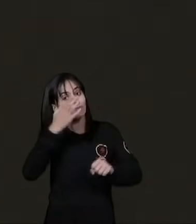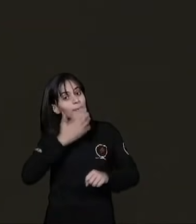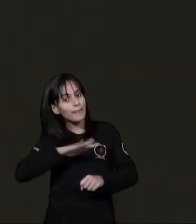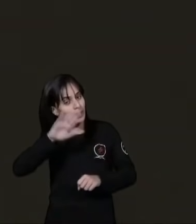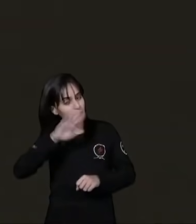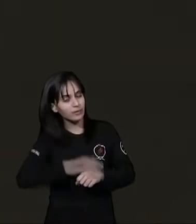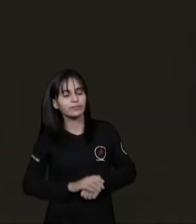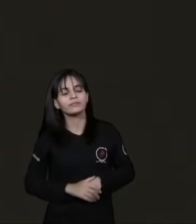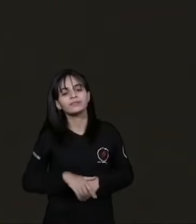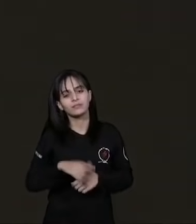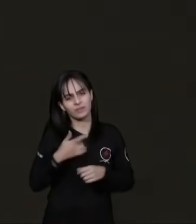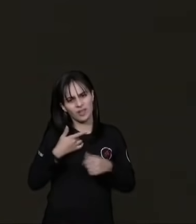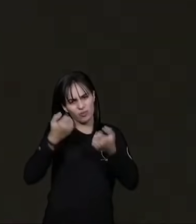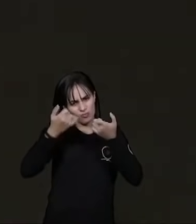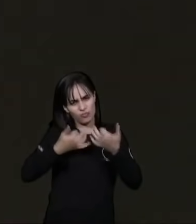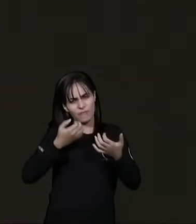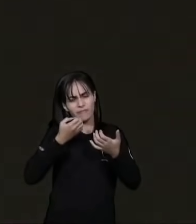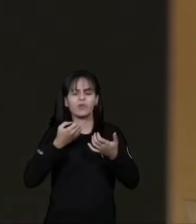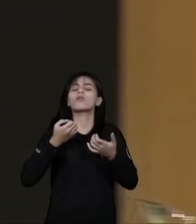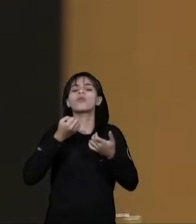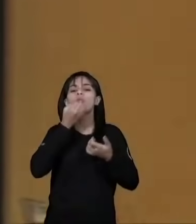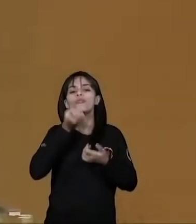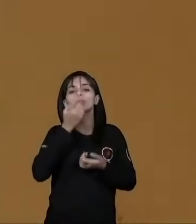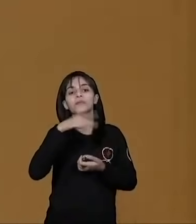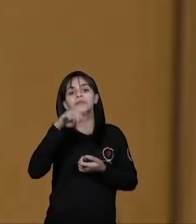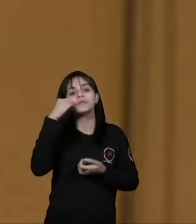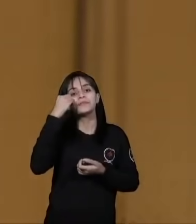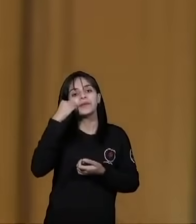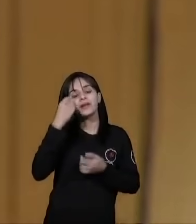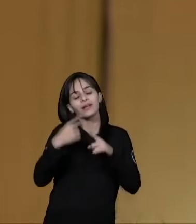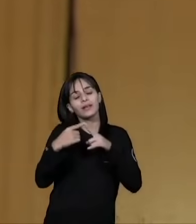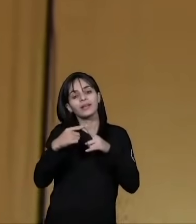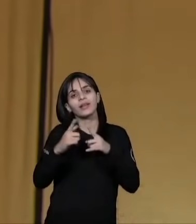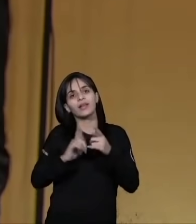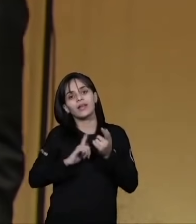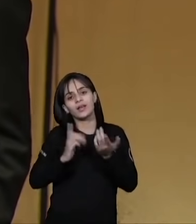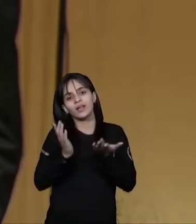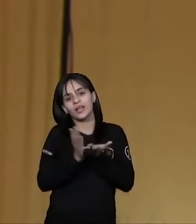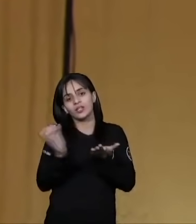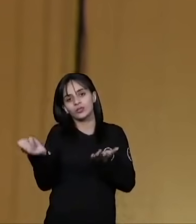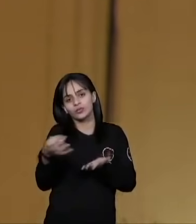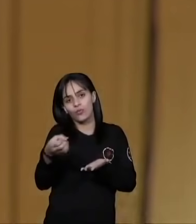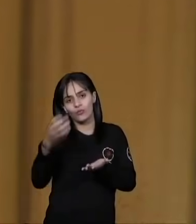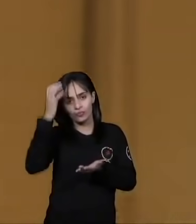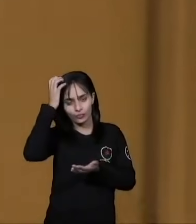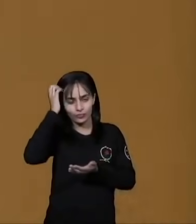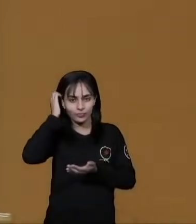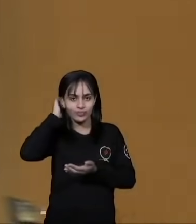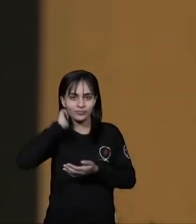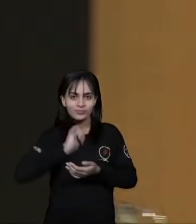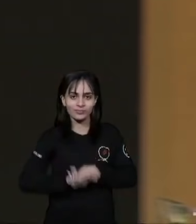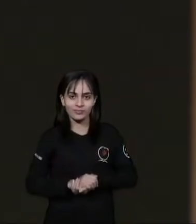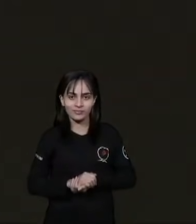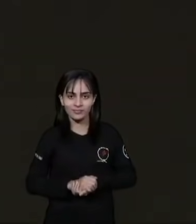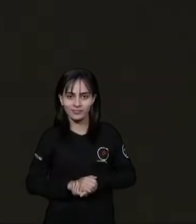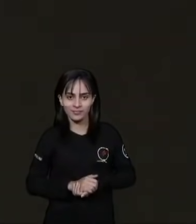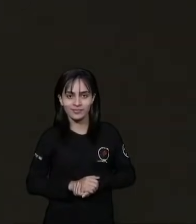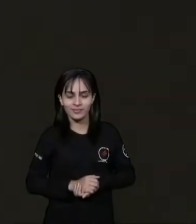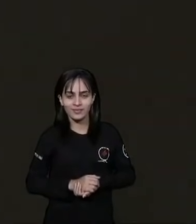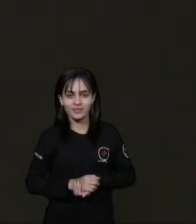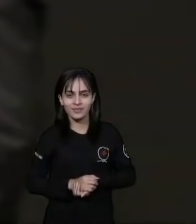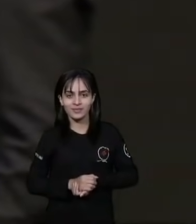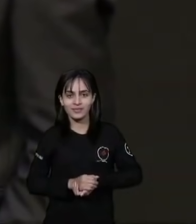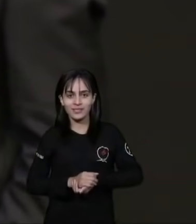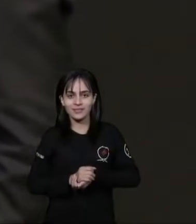Deus prometeu deixa eu falar de uma referência da minha vida q tem muito crente novo na advec alguns aqui o grande parte já sabe eu vou repetir